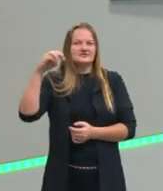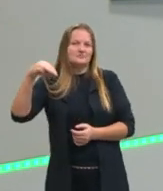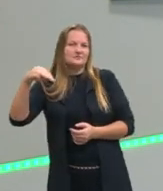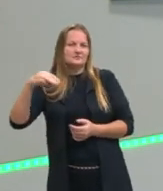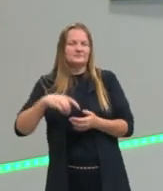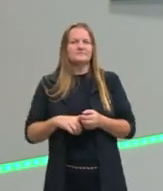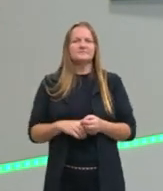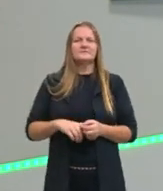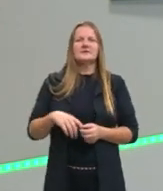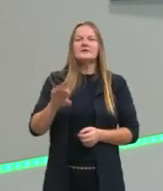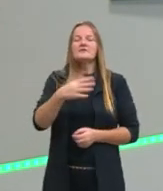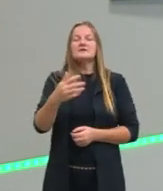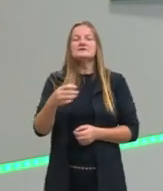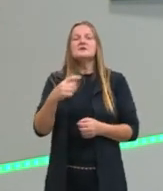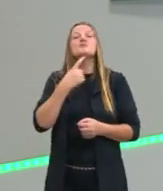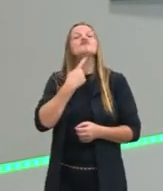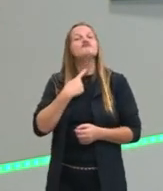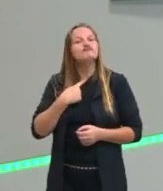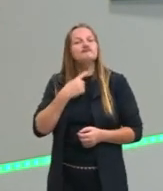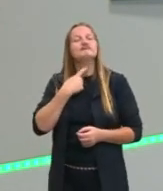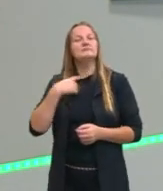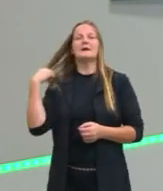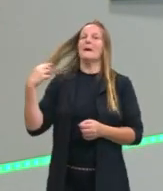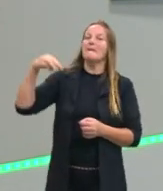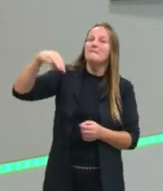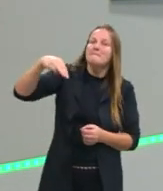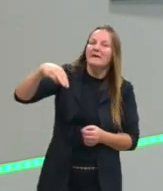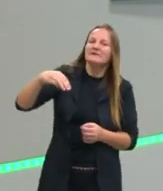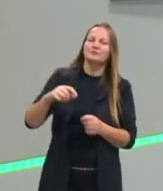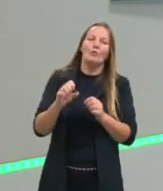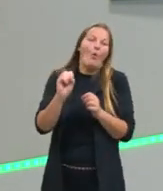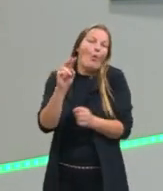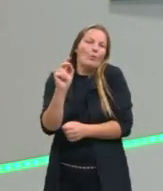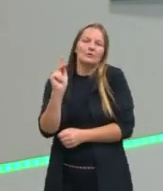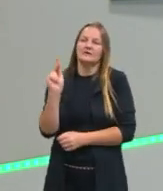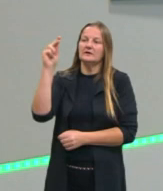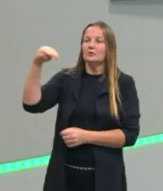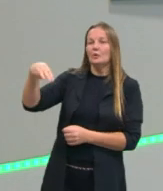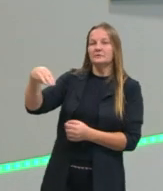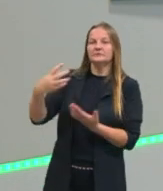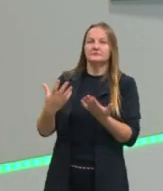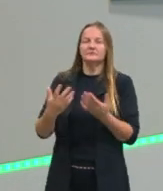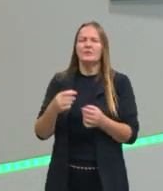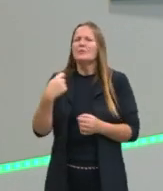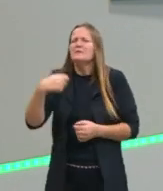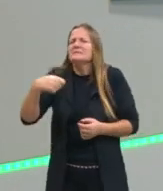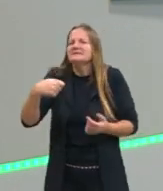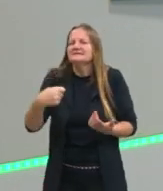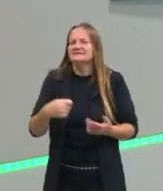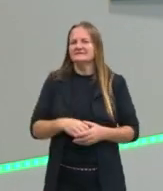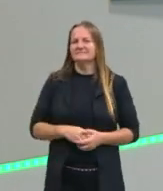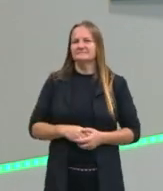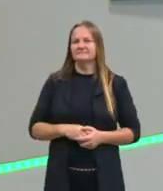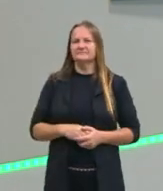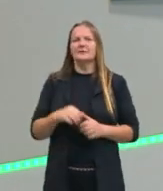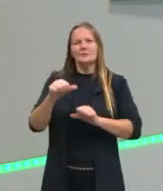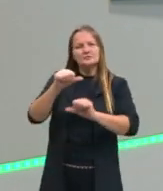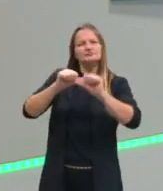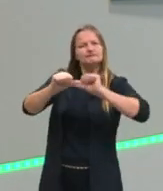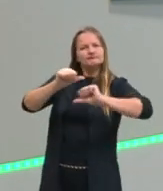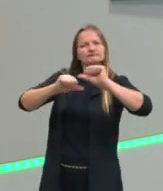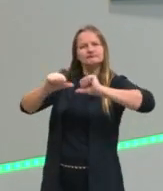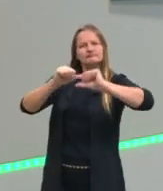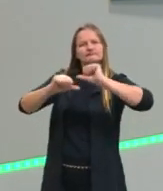Tá mas eu posso querer usar metros eu posso querer usar quilômetros o que o que é precisar né eu posso mudar